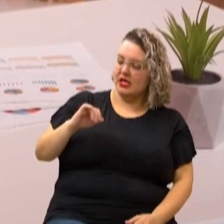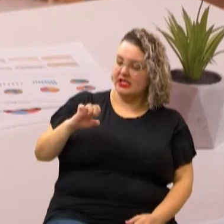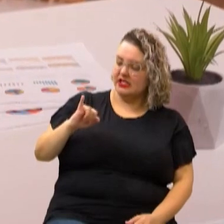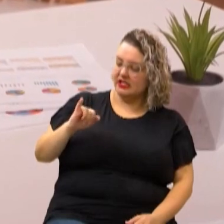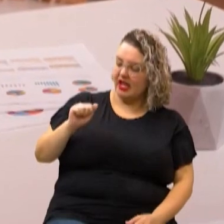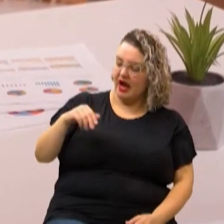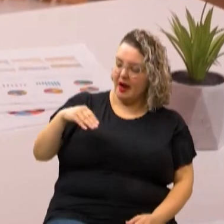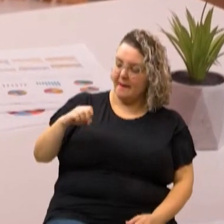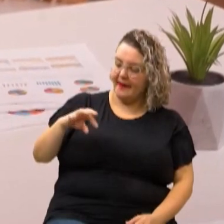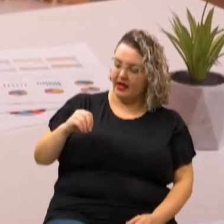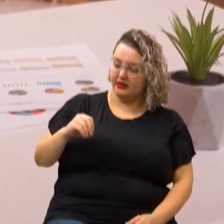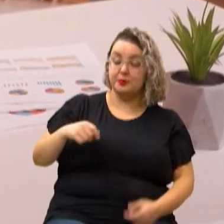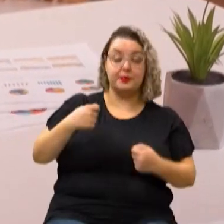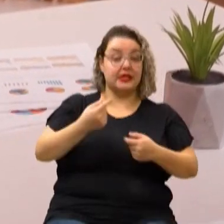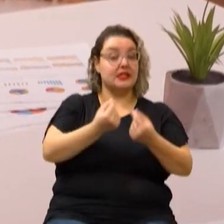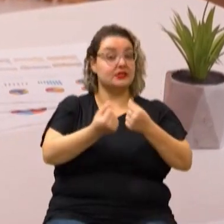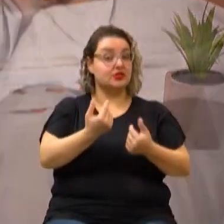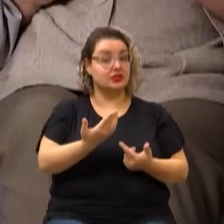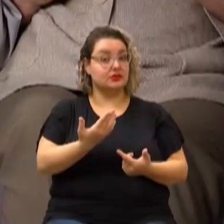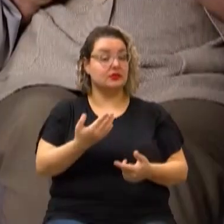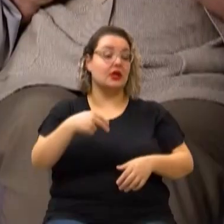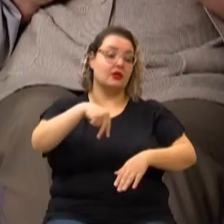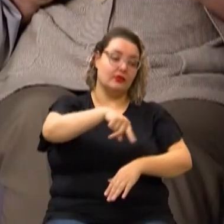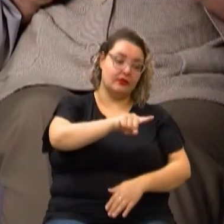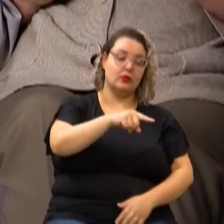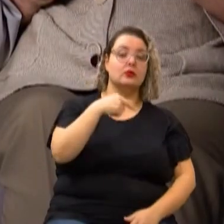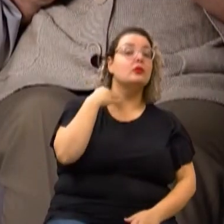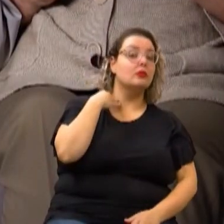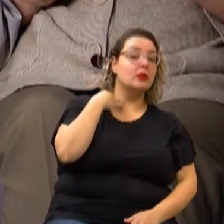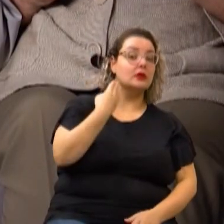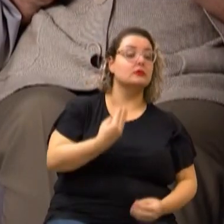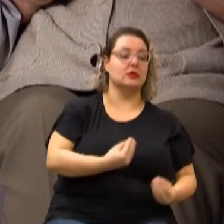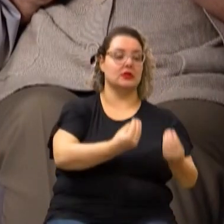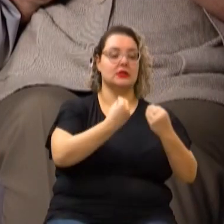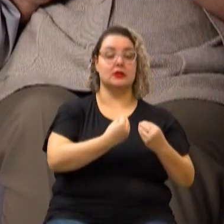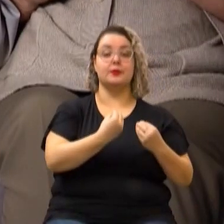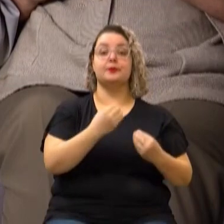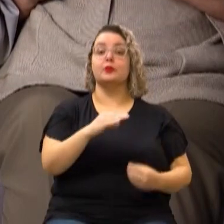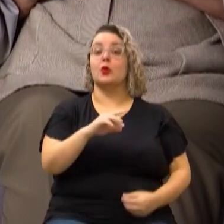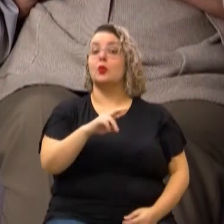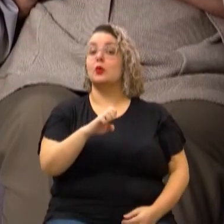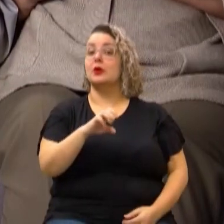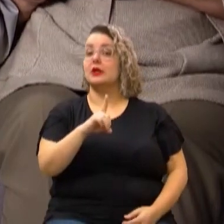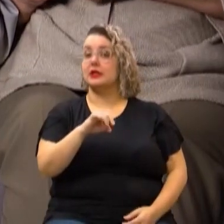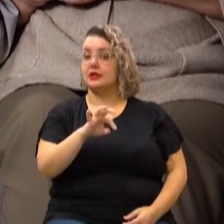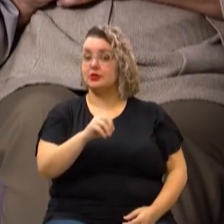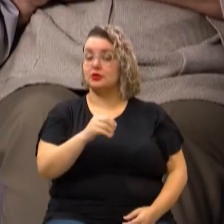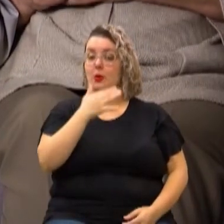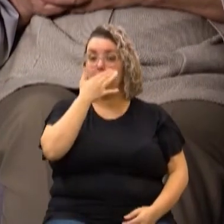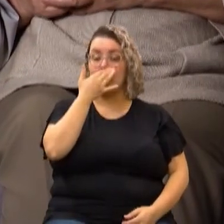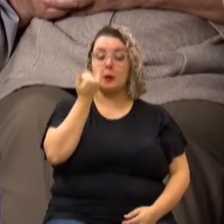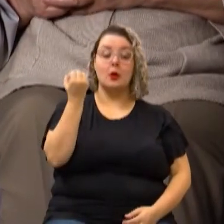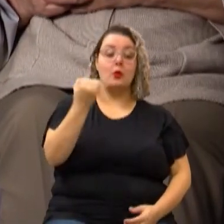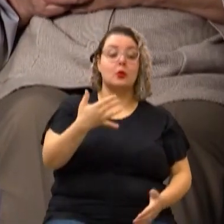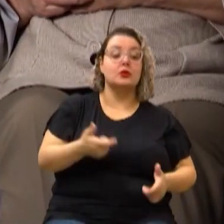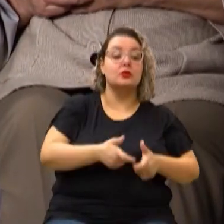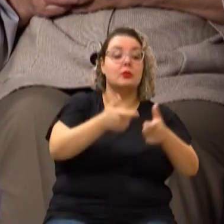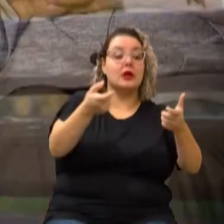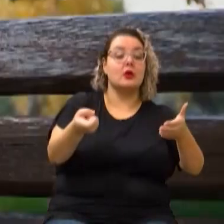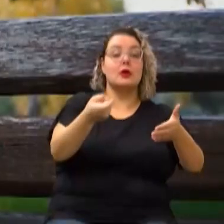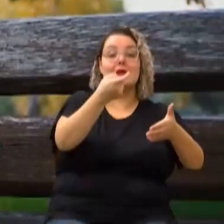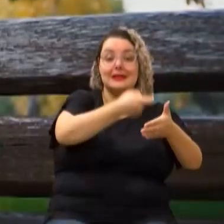de neve, mas uma rede, é um ciclo constante. Isso vai acarretando a dificuldade para o consumidor, que